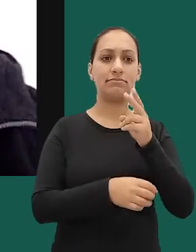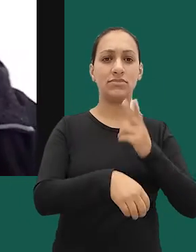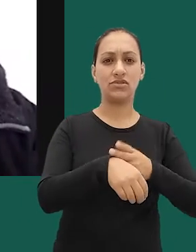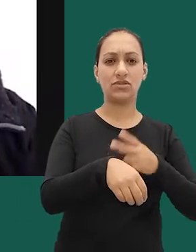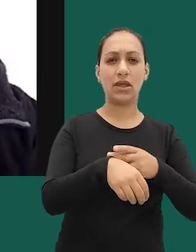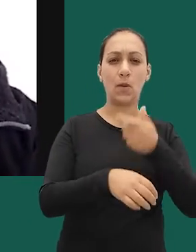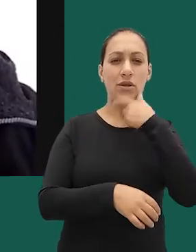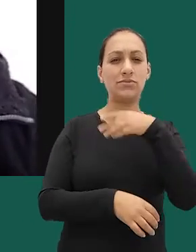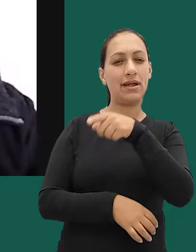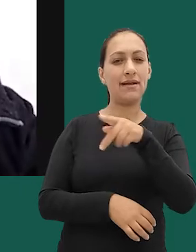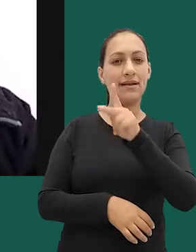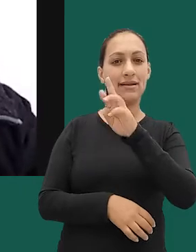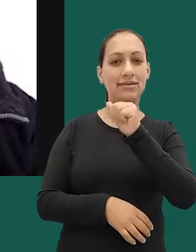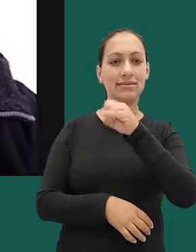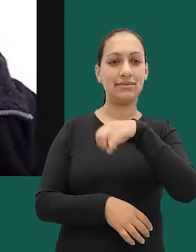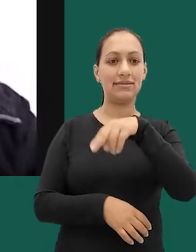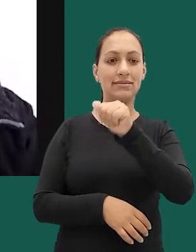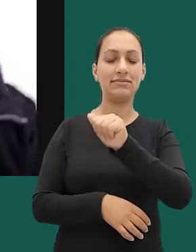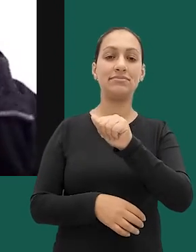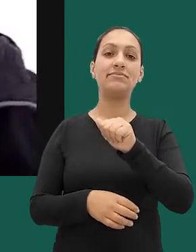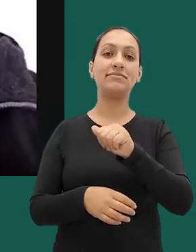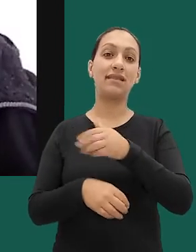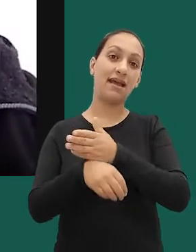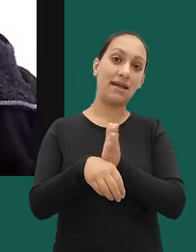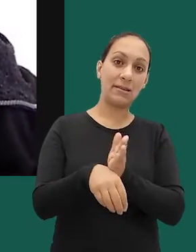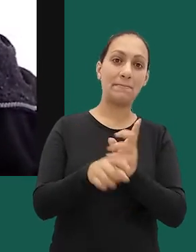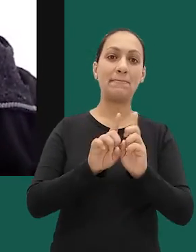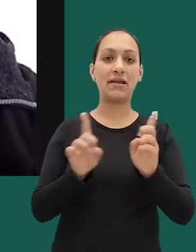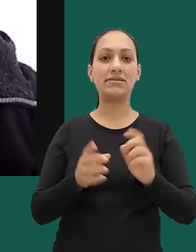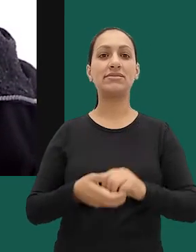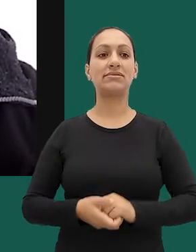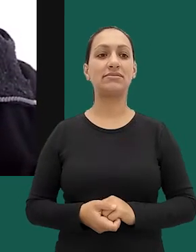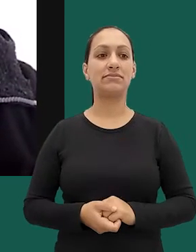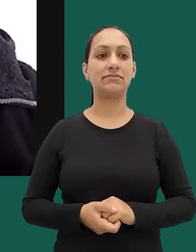tarde ali, que vai sair, mas